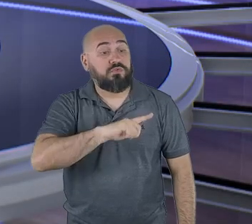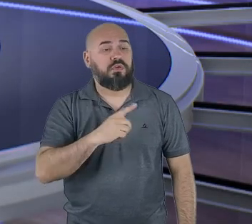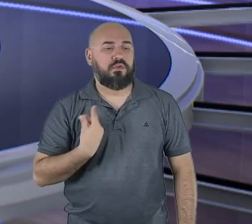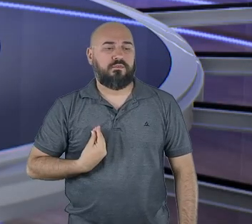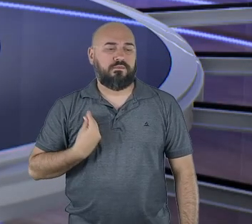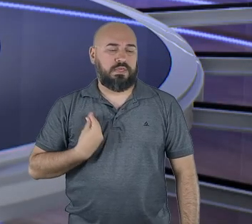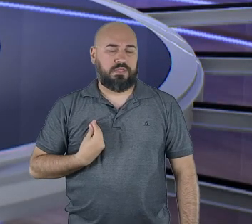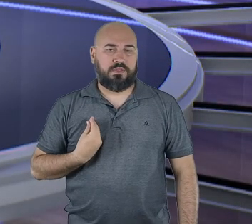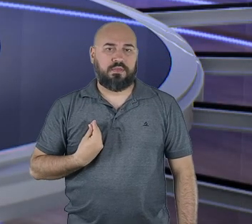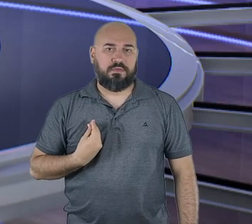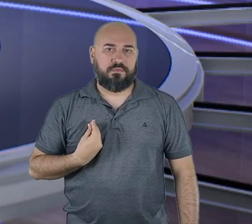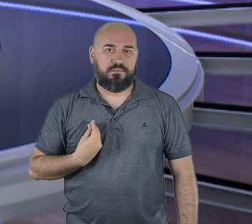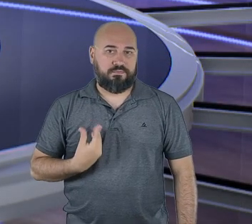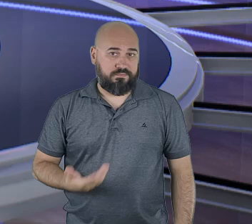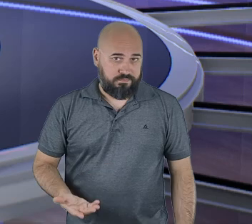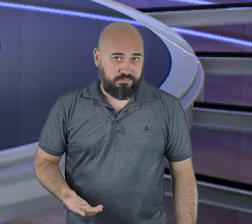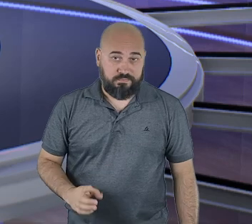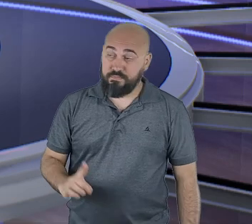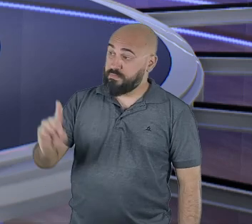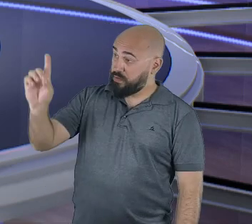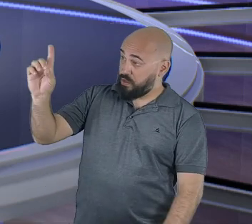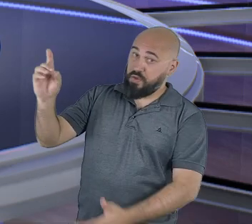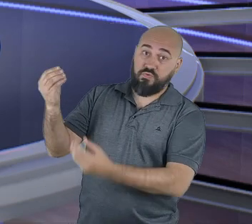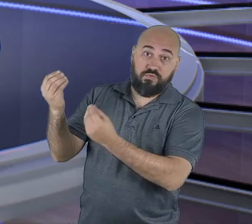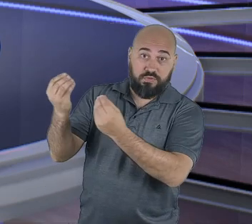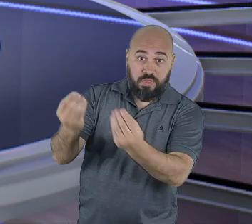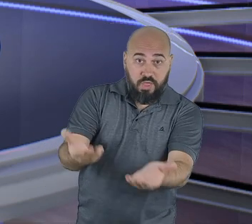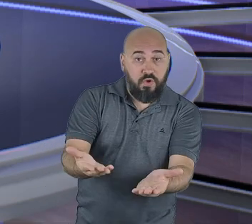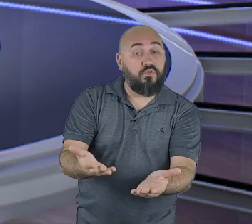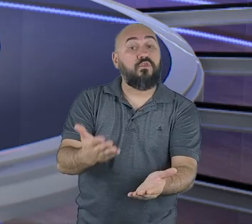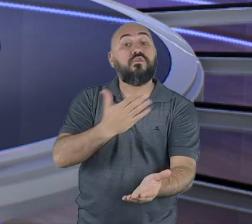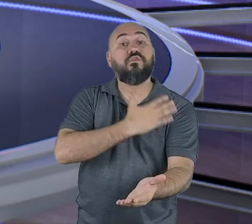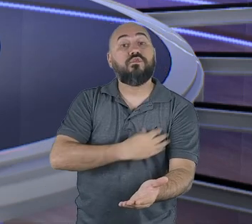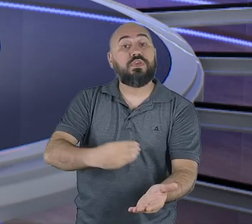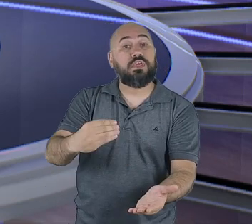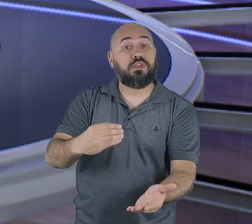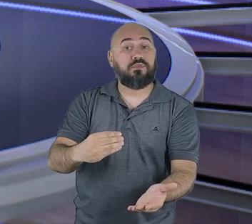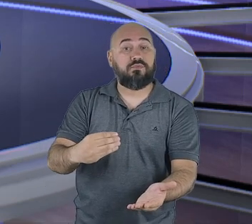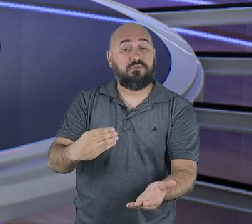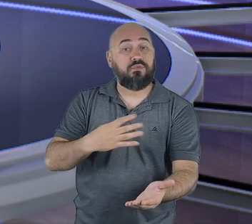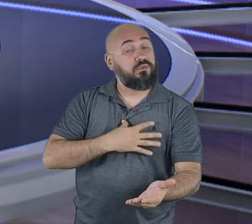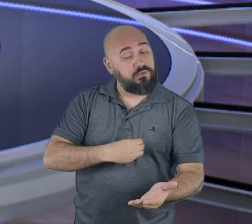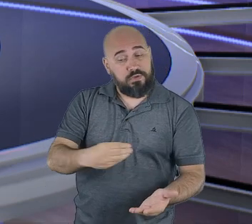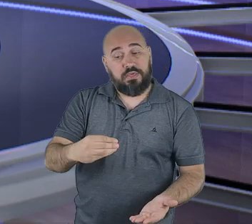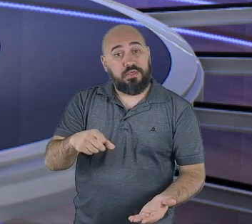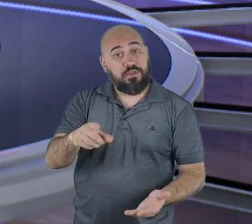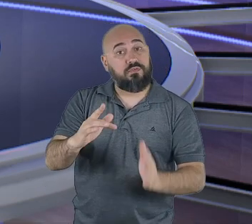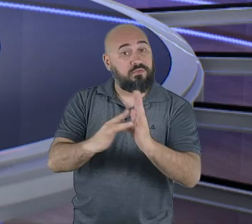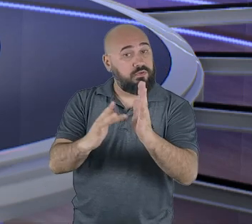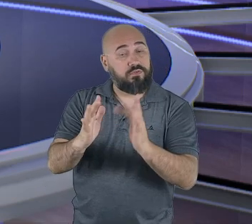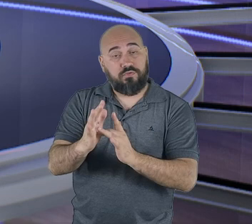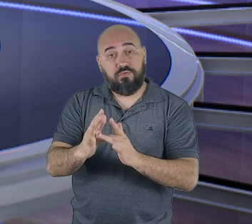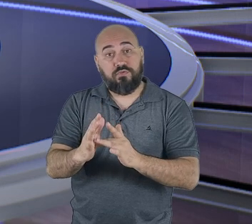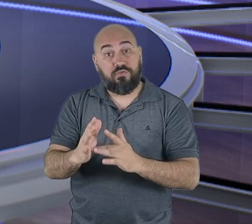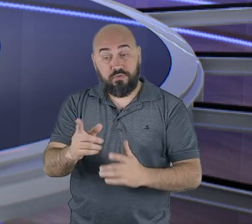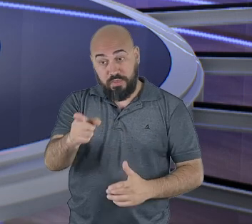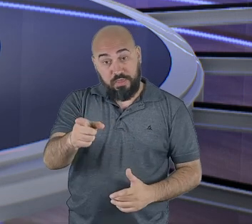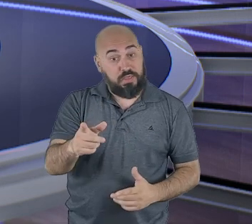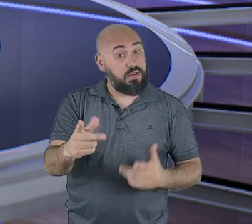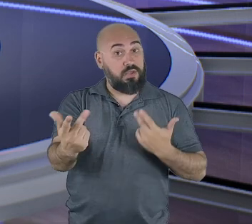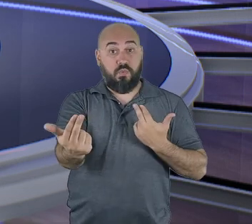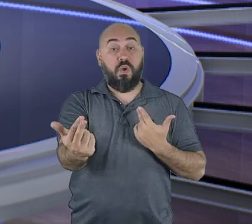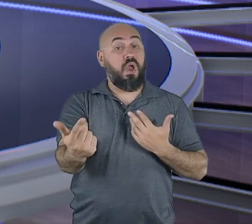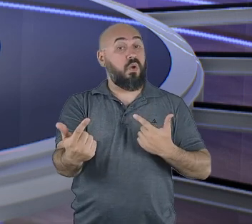Foi Deus quem nos deu o seu Filho. Ele sempre será nosso, como um de